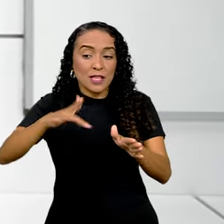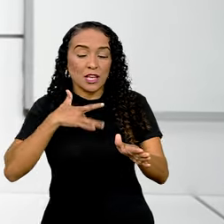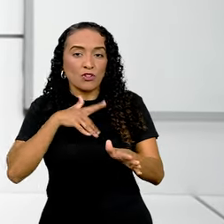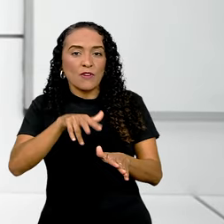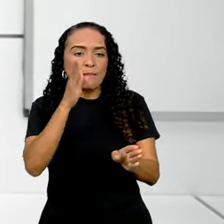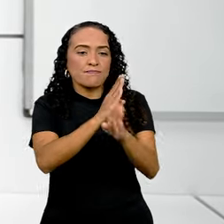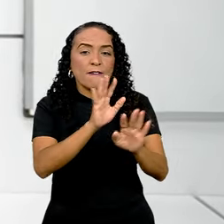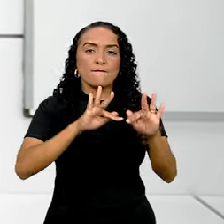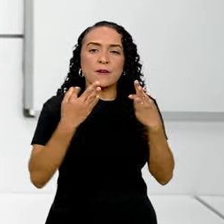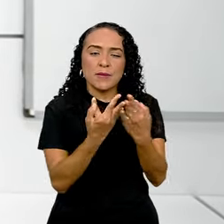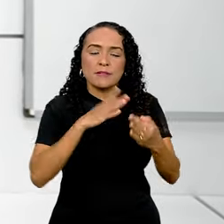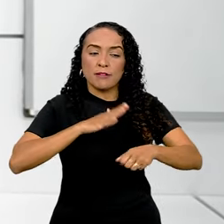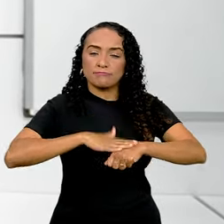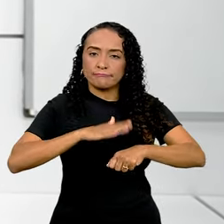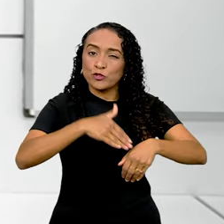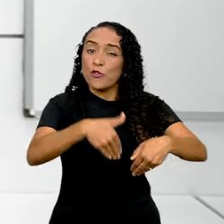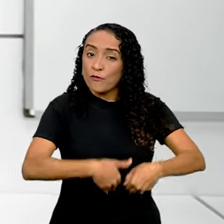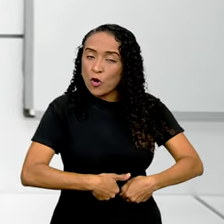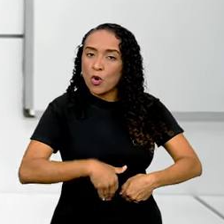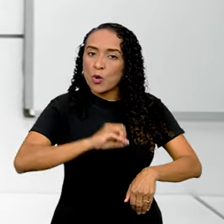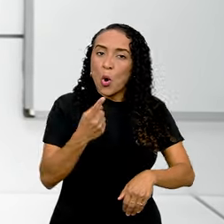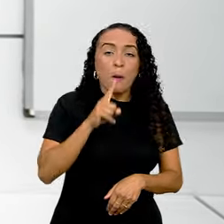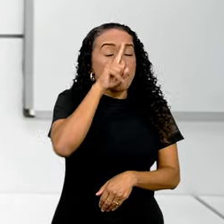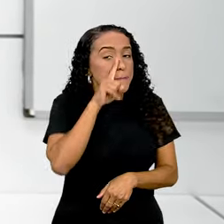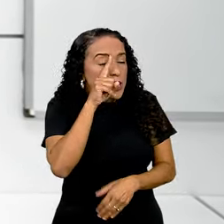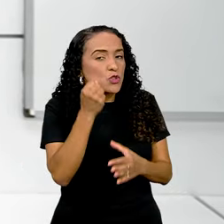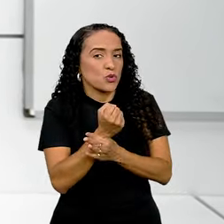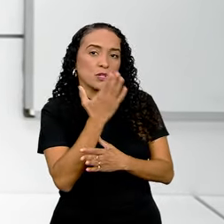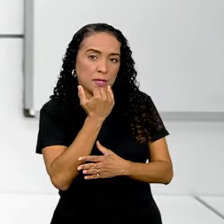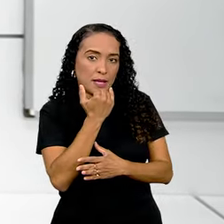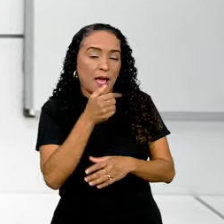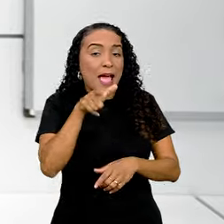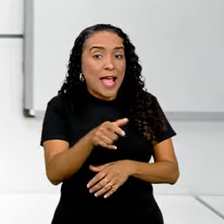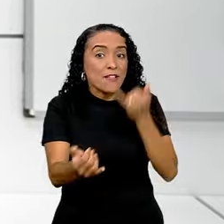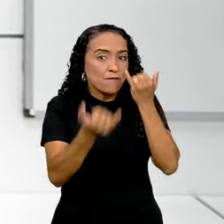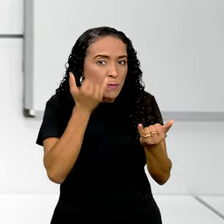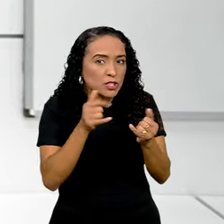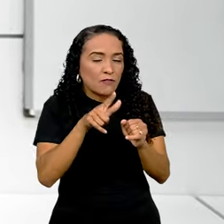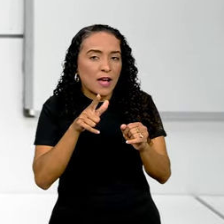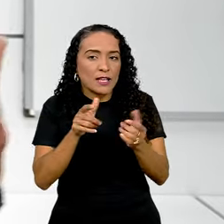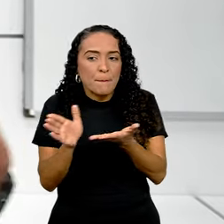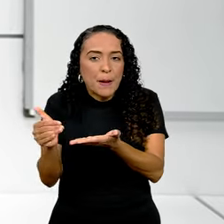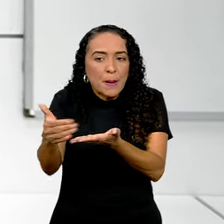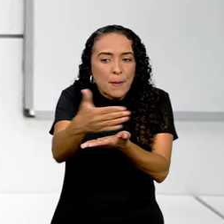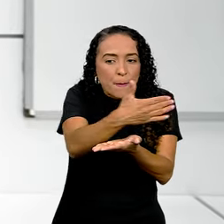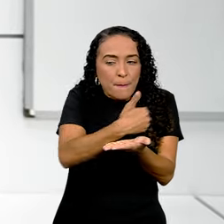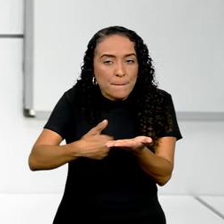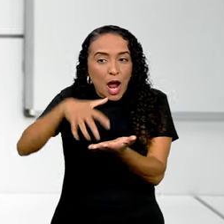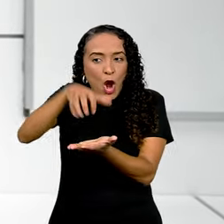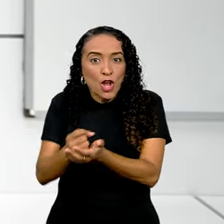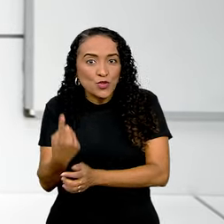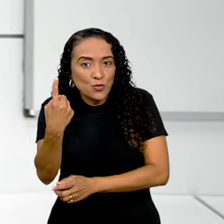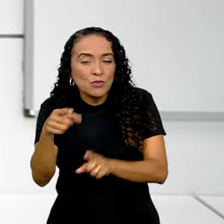saúde vai identificar famílias em situação e de fome ou de risco de insegurança alimentar essas informações vão ser cruzadas com o